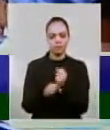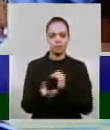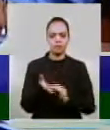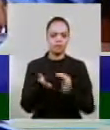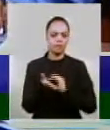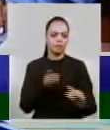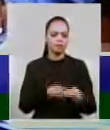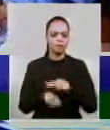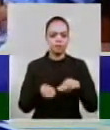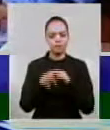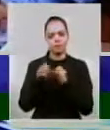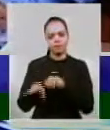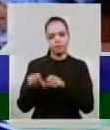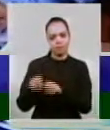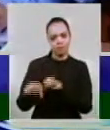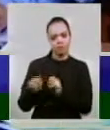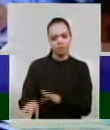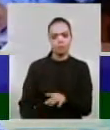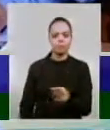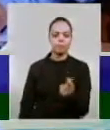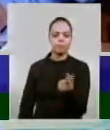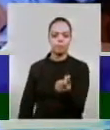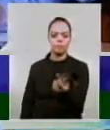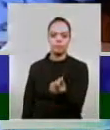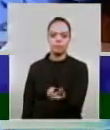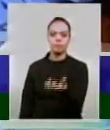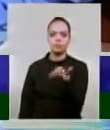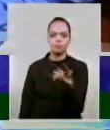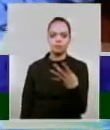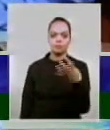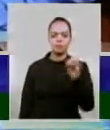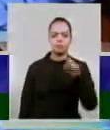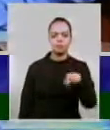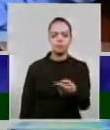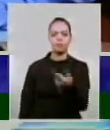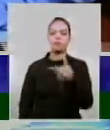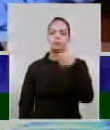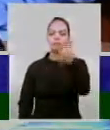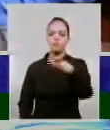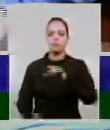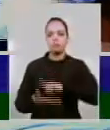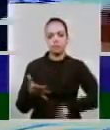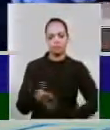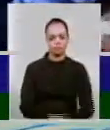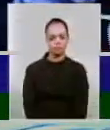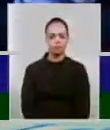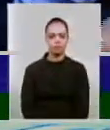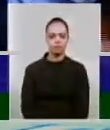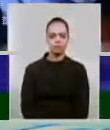Secretaria Municipal de Educação, no valor de R$ 640.000 e da outras providências.